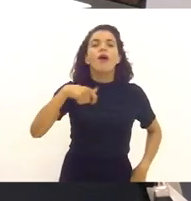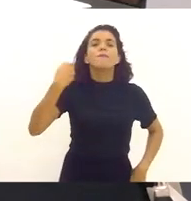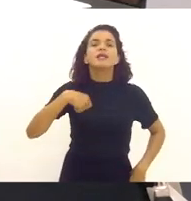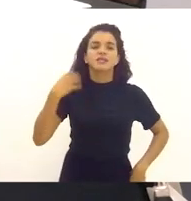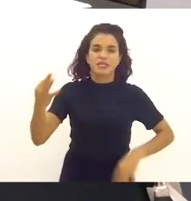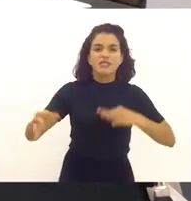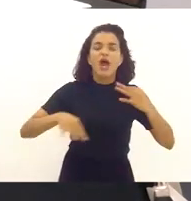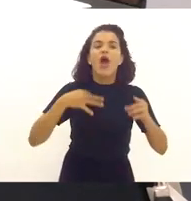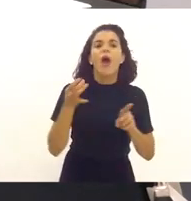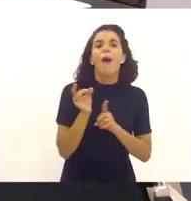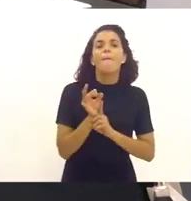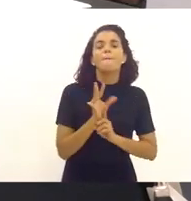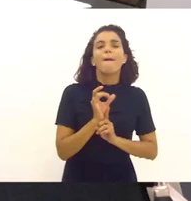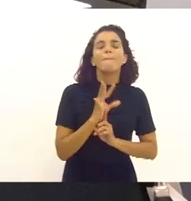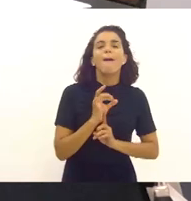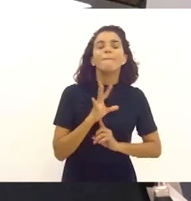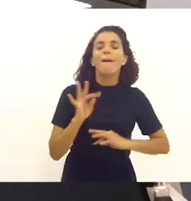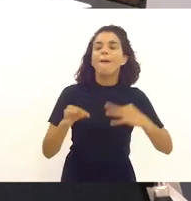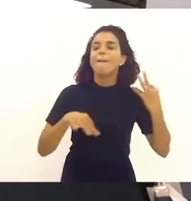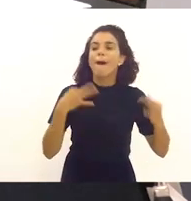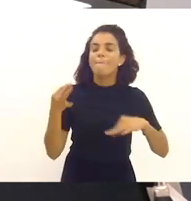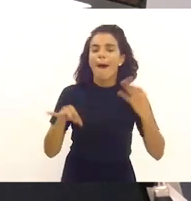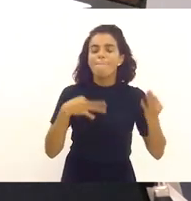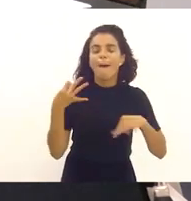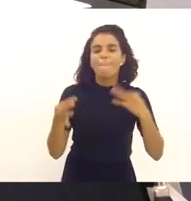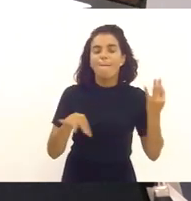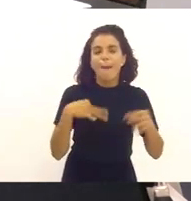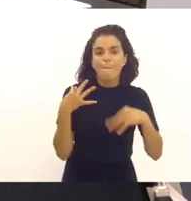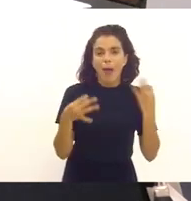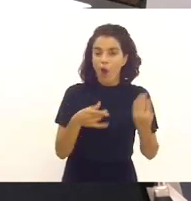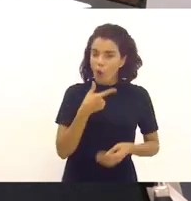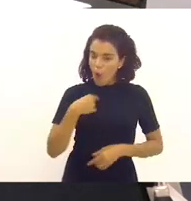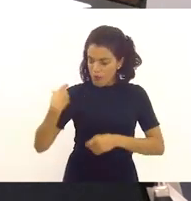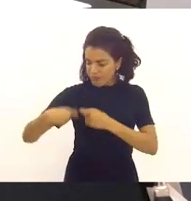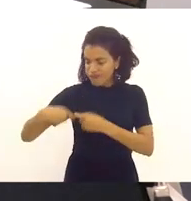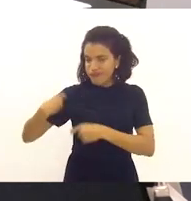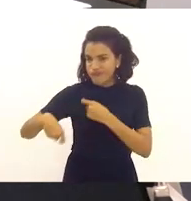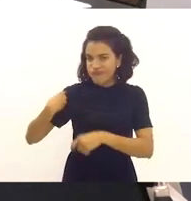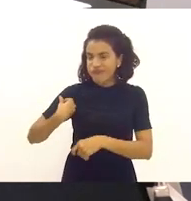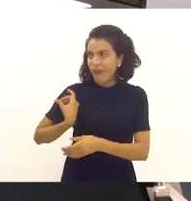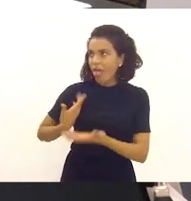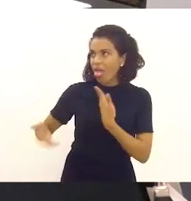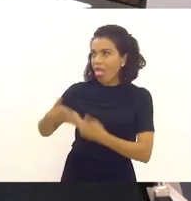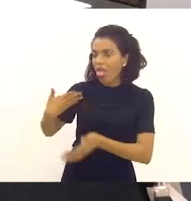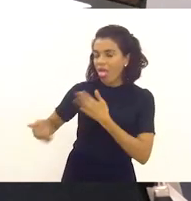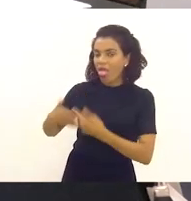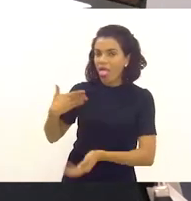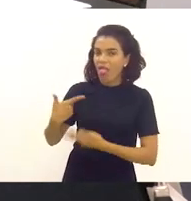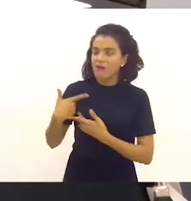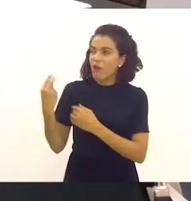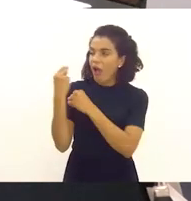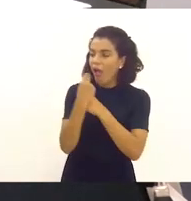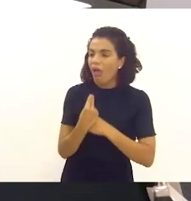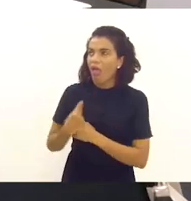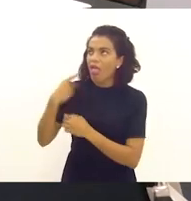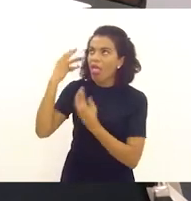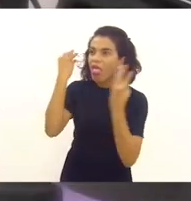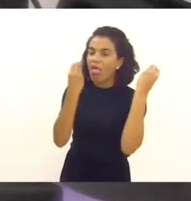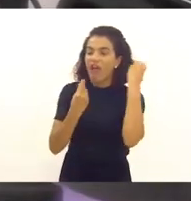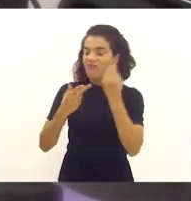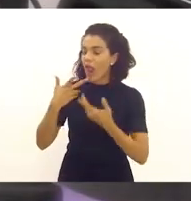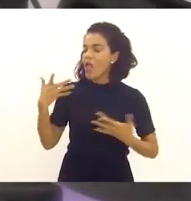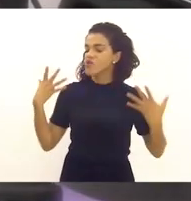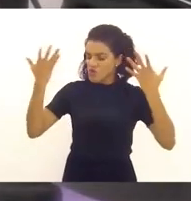gozar esses caras que transam com a gente de qualquer jeito que fica falando por aí